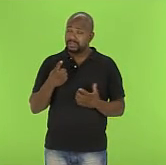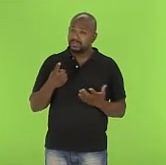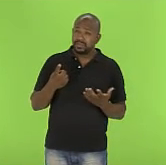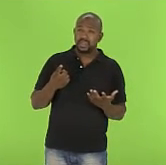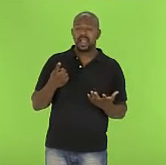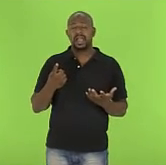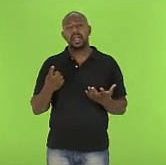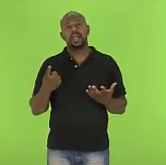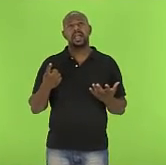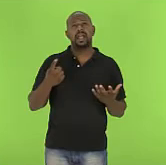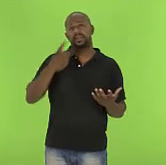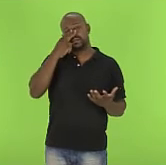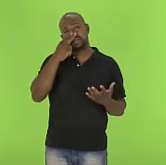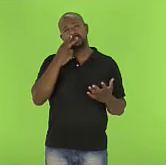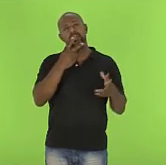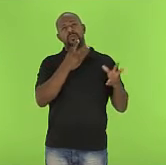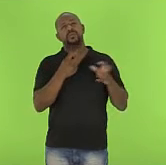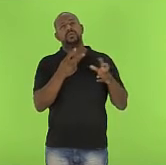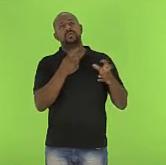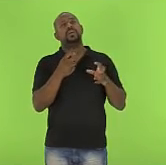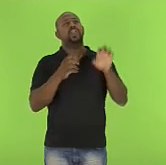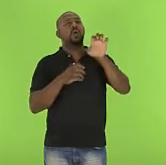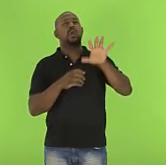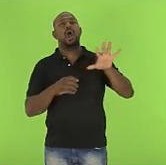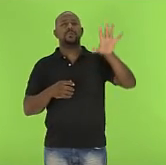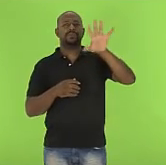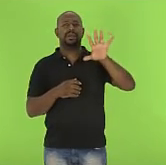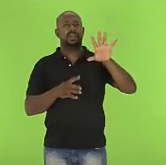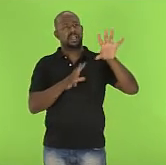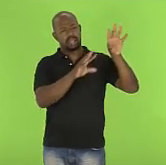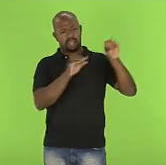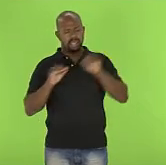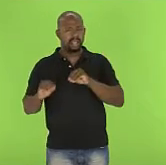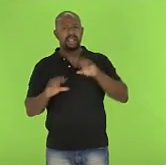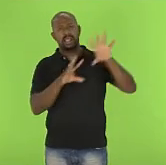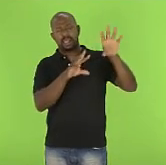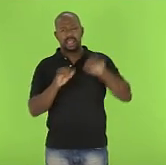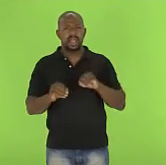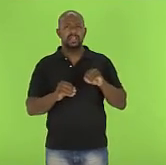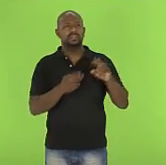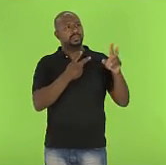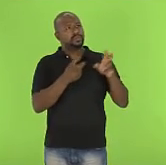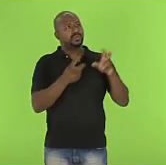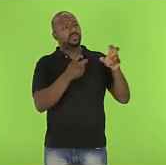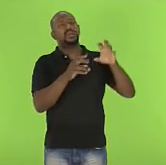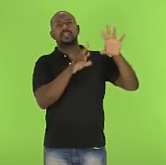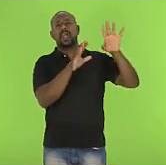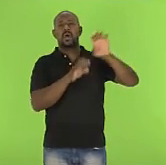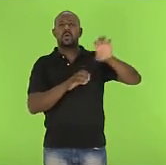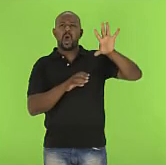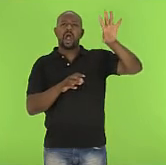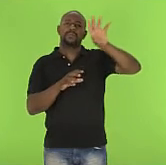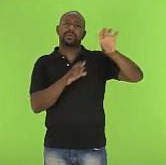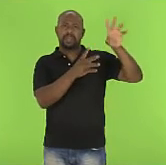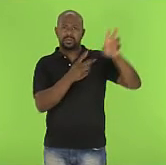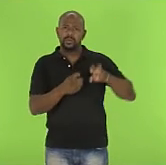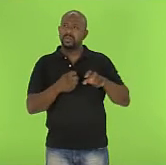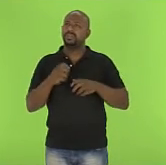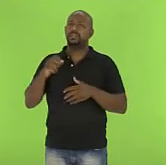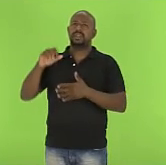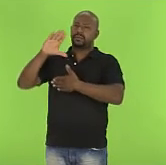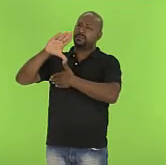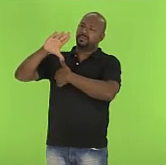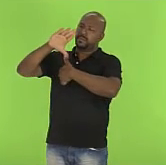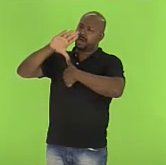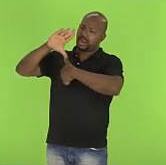A gente fica exportando da Europa, a gente fica importando da Europa, importando da América